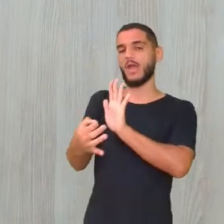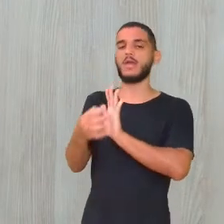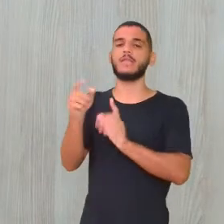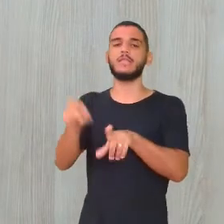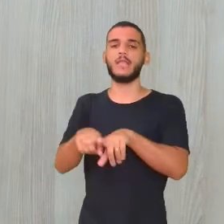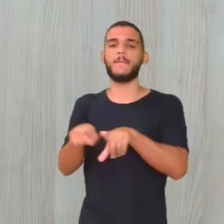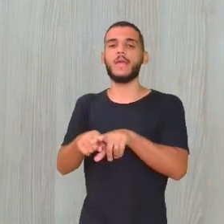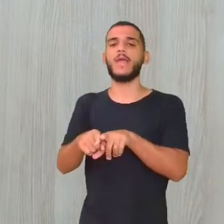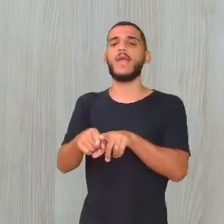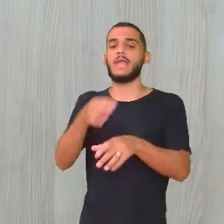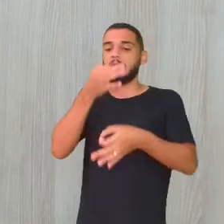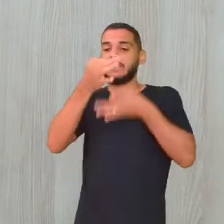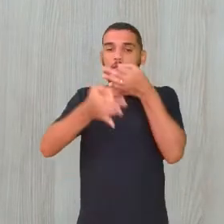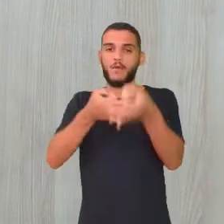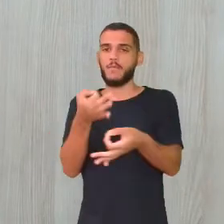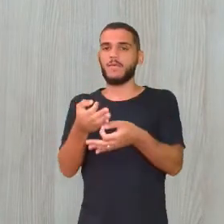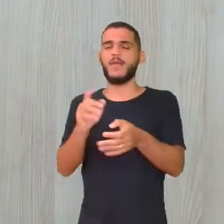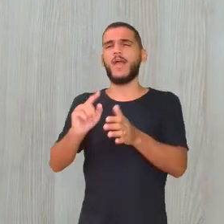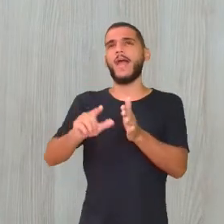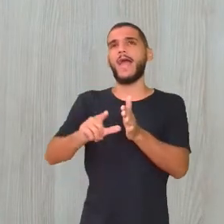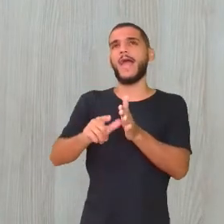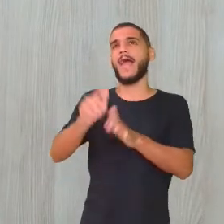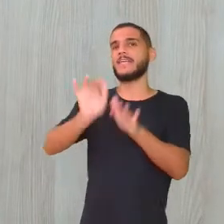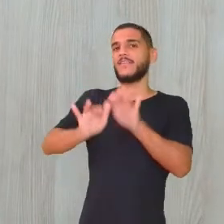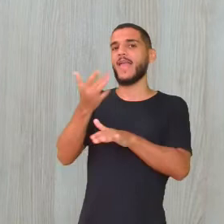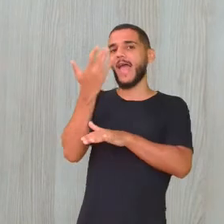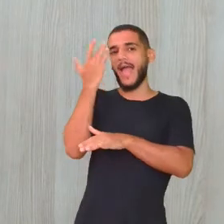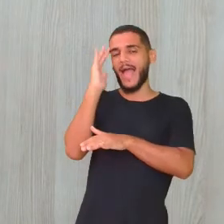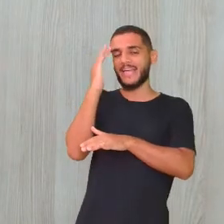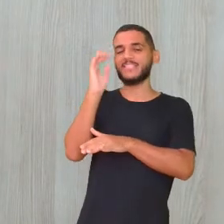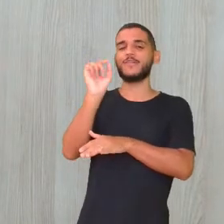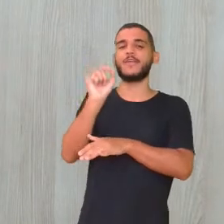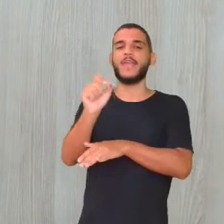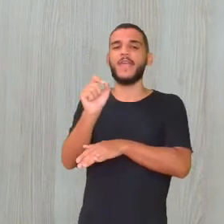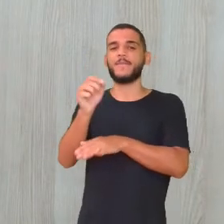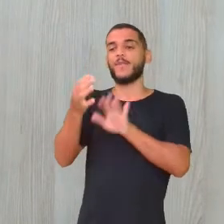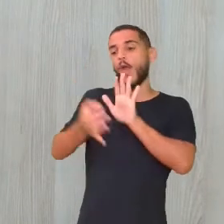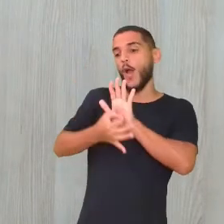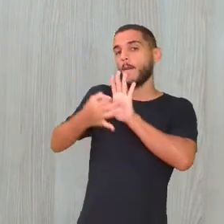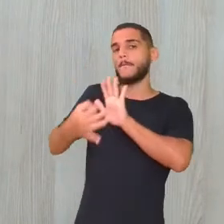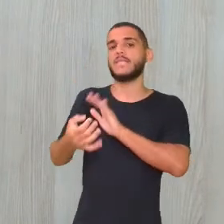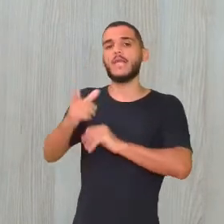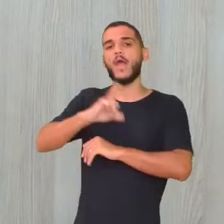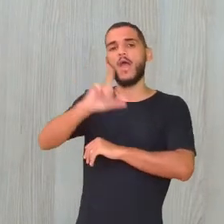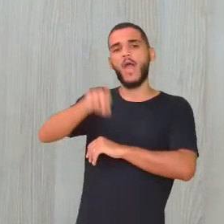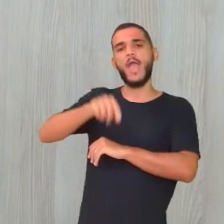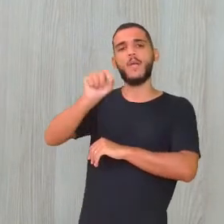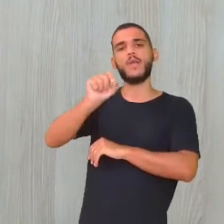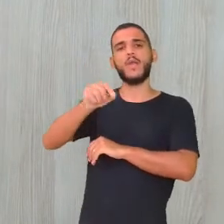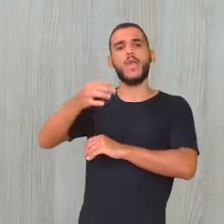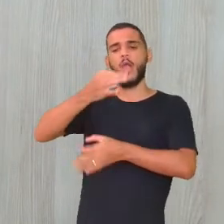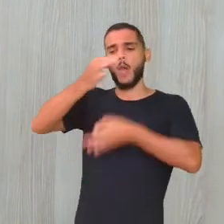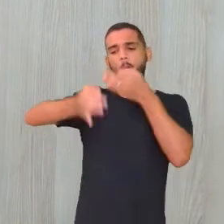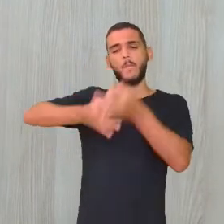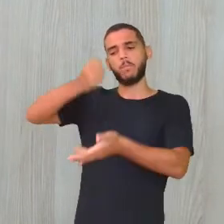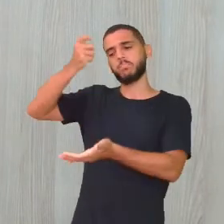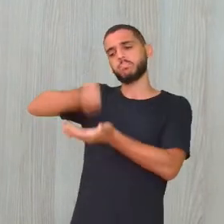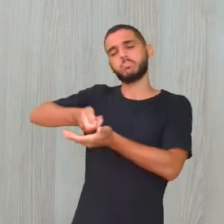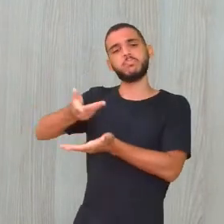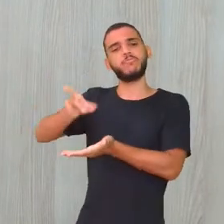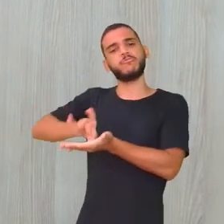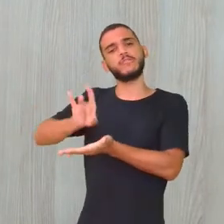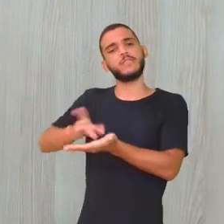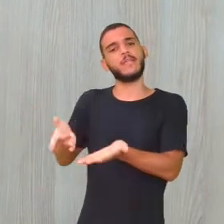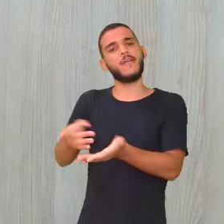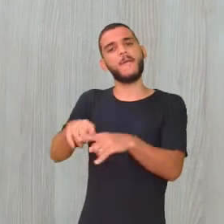Porque às vezes a gente acha que a nossa opinião, com as vozes da nossa cabeça, constitui um argumento válido. Mas nem sempre, viu,